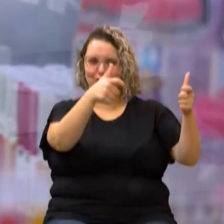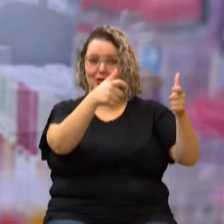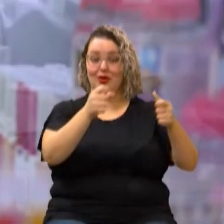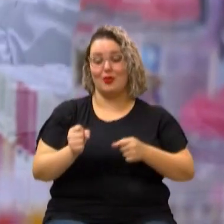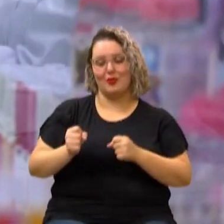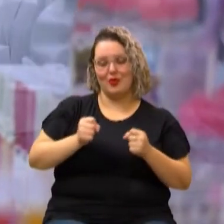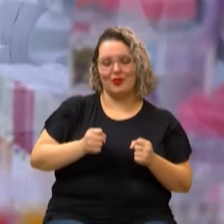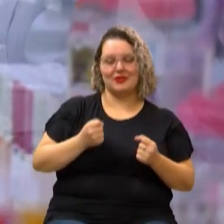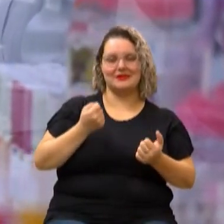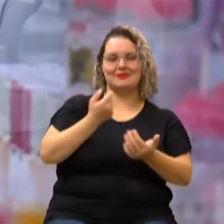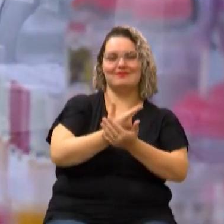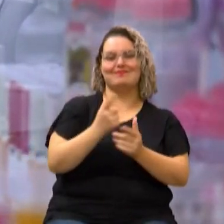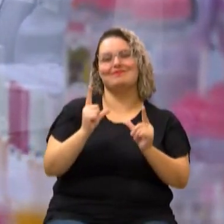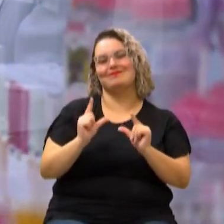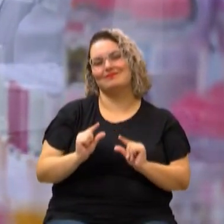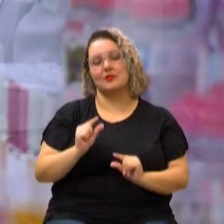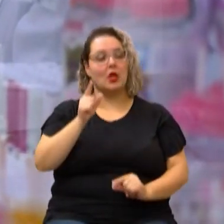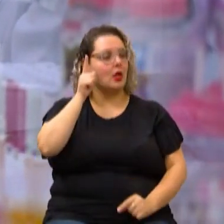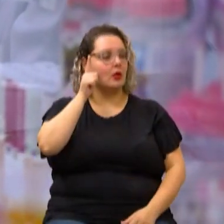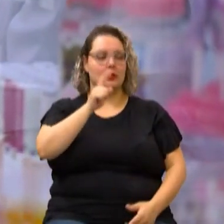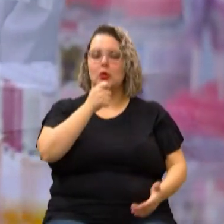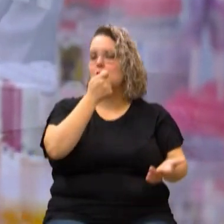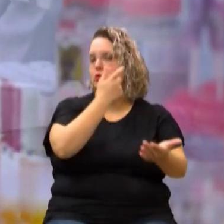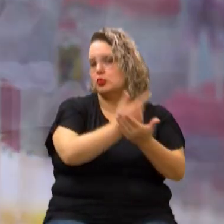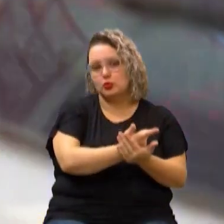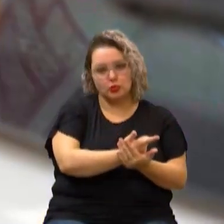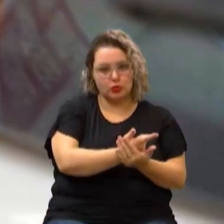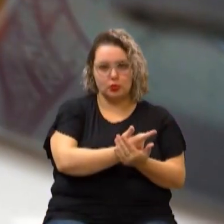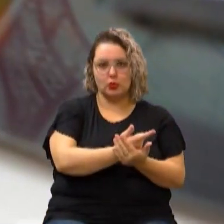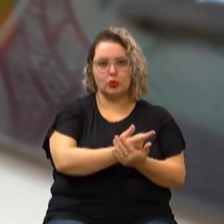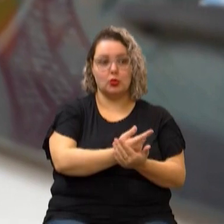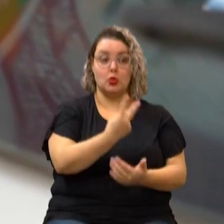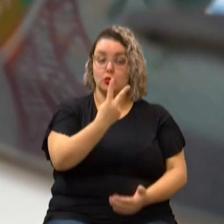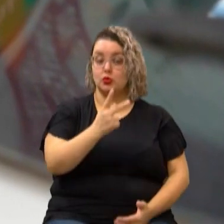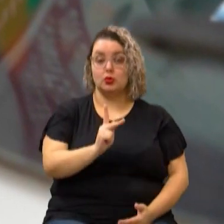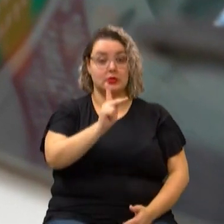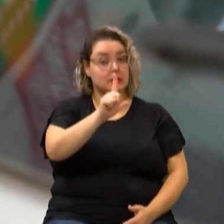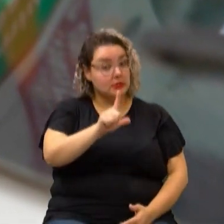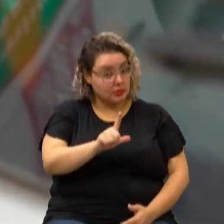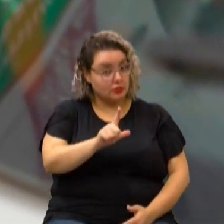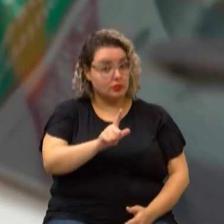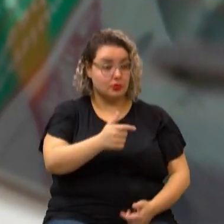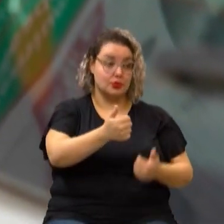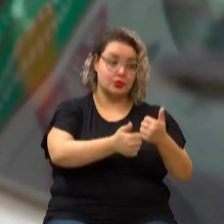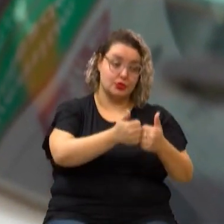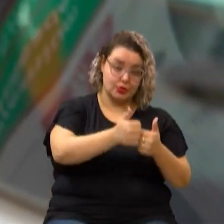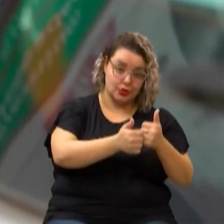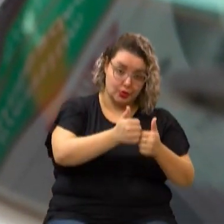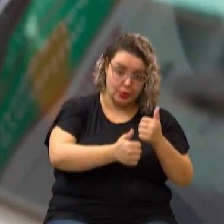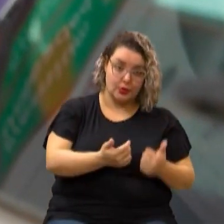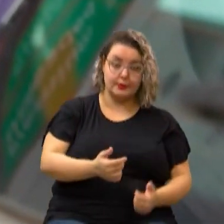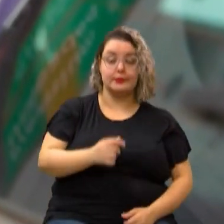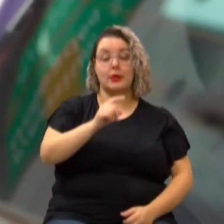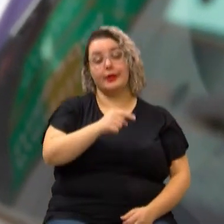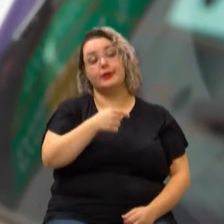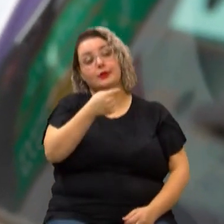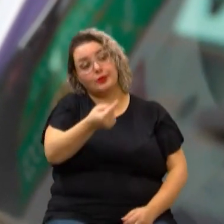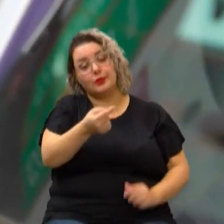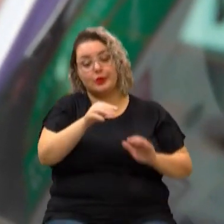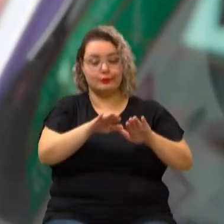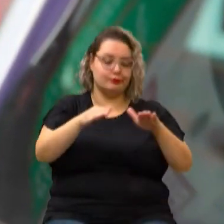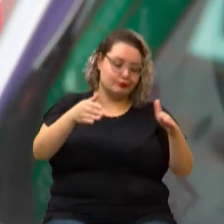repente eu não consigo comprar nos dias de hoje 1 quilo de arroz que eu conseguia comprar um mês atrás. Isso vai,